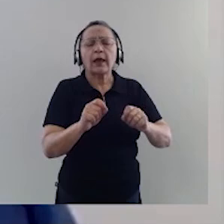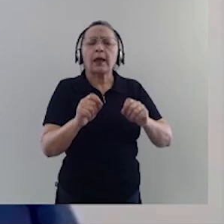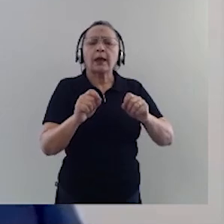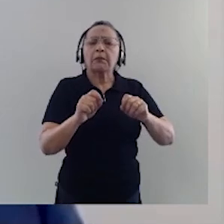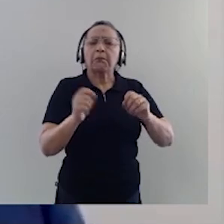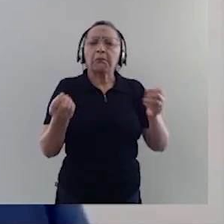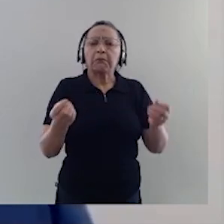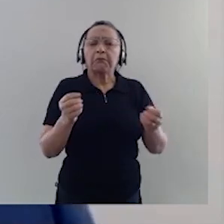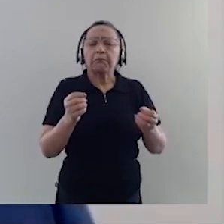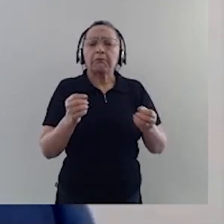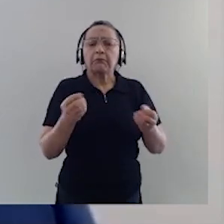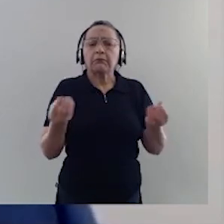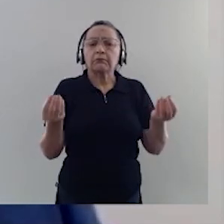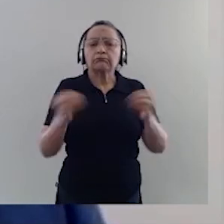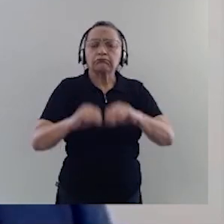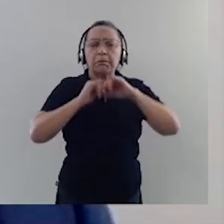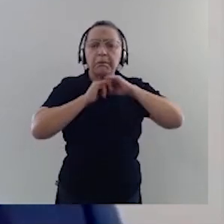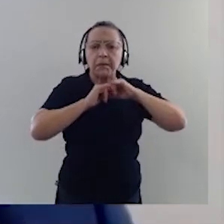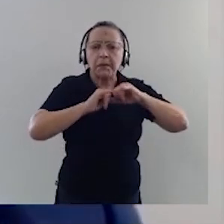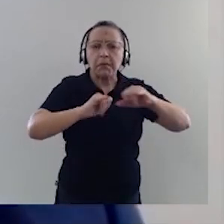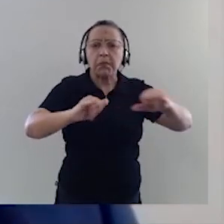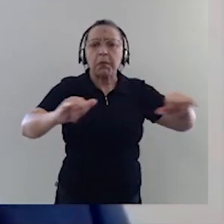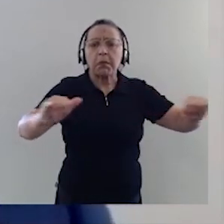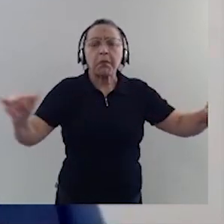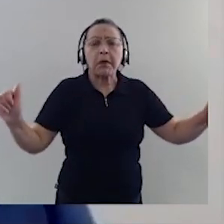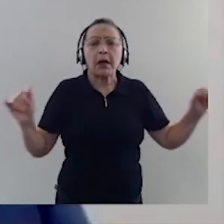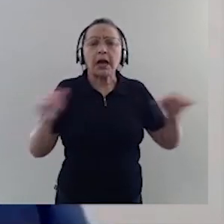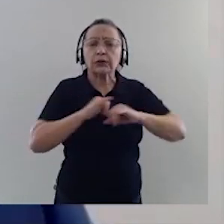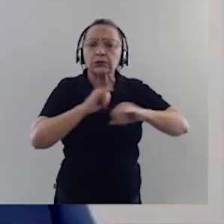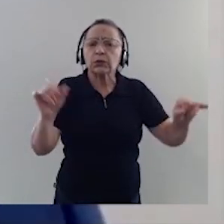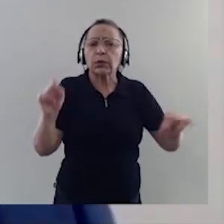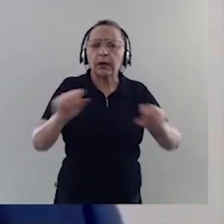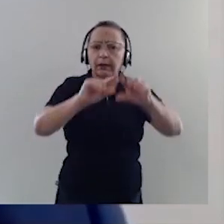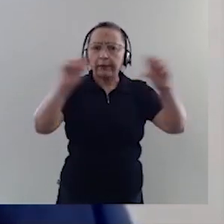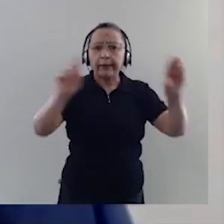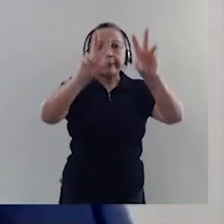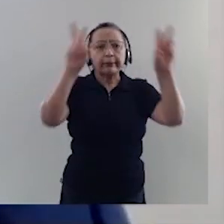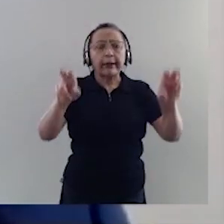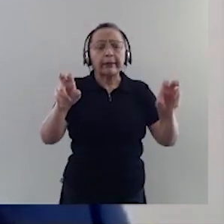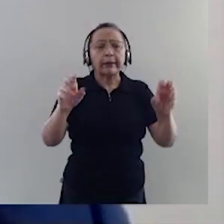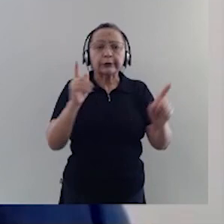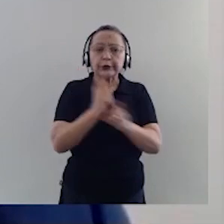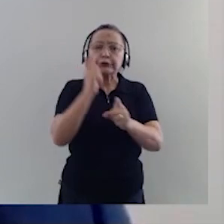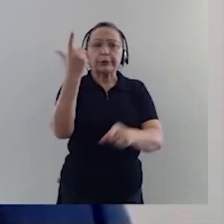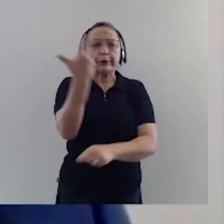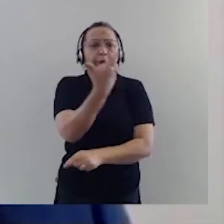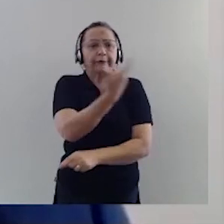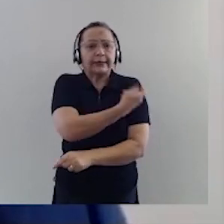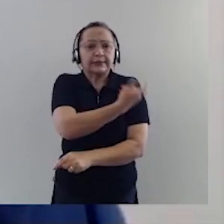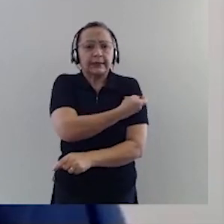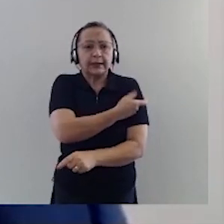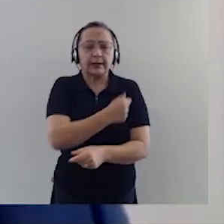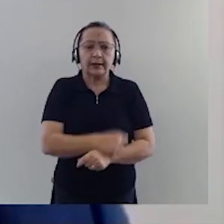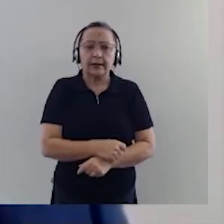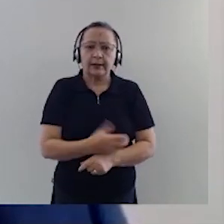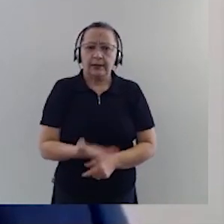realização, a descoberta de uma vacina. A